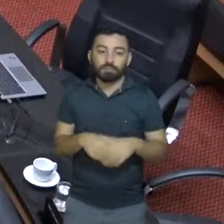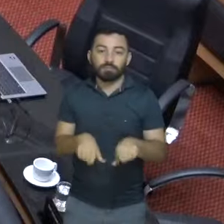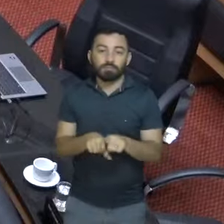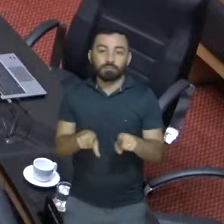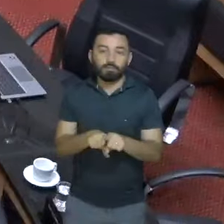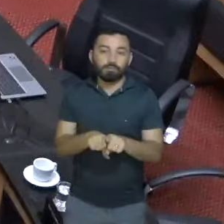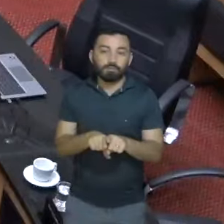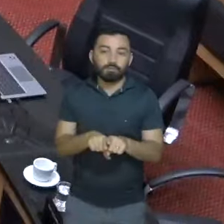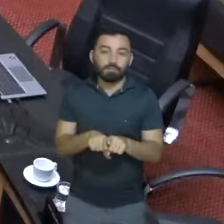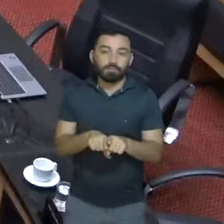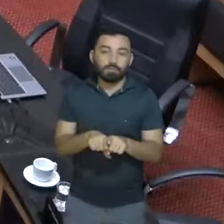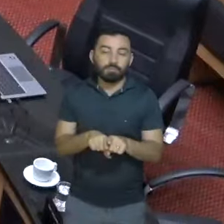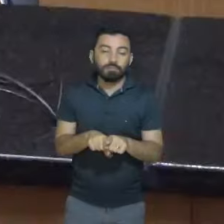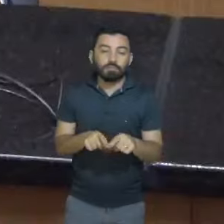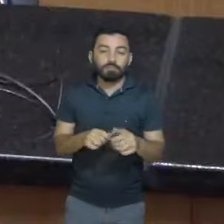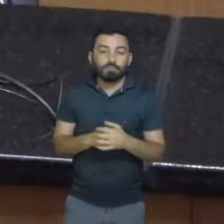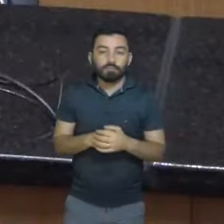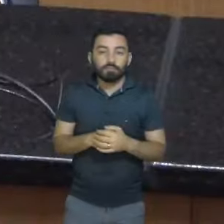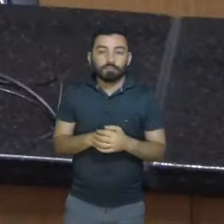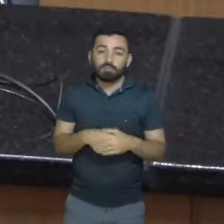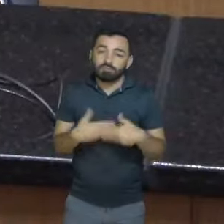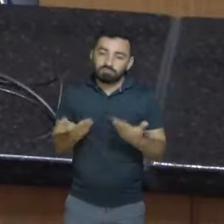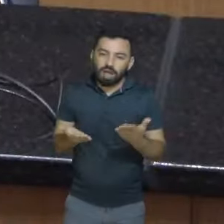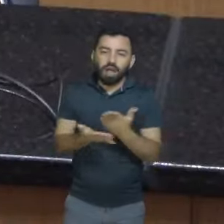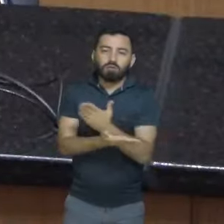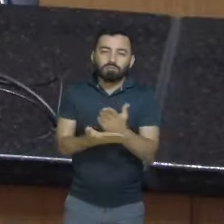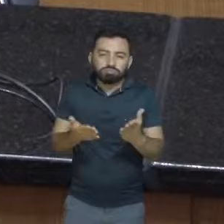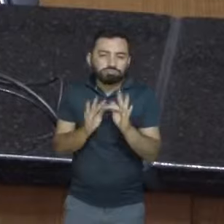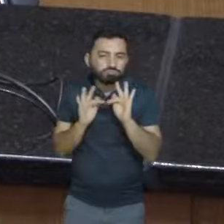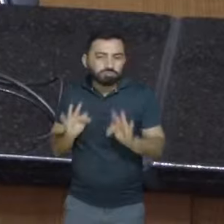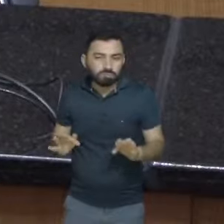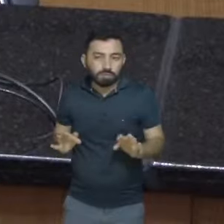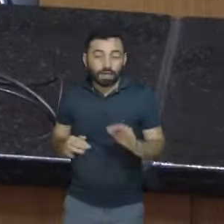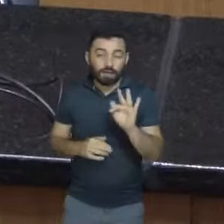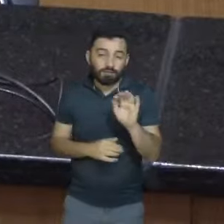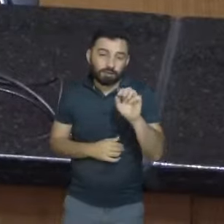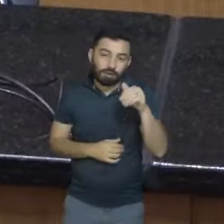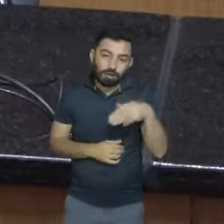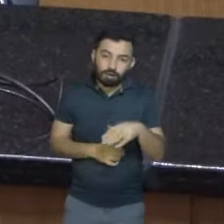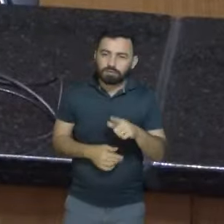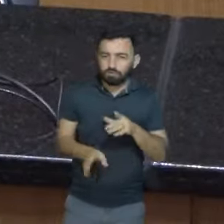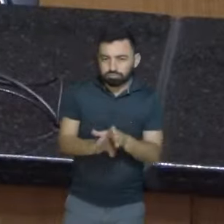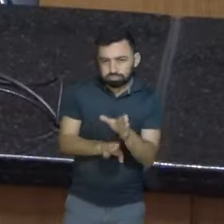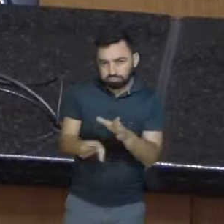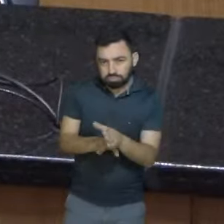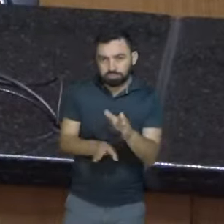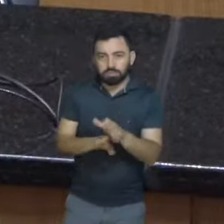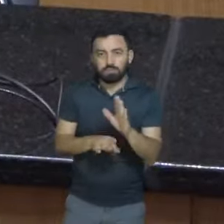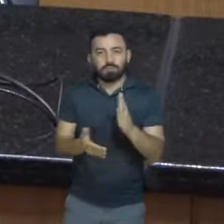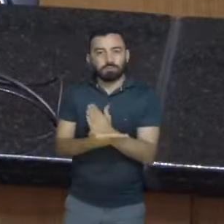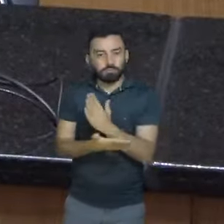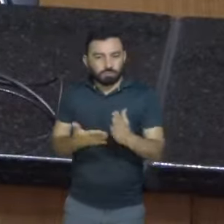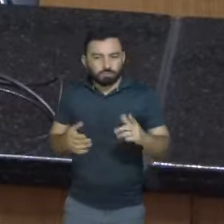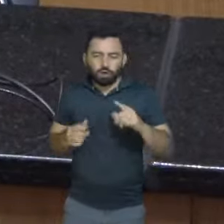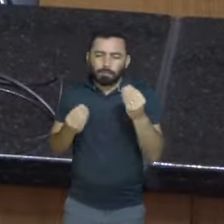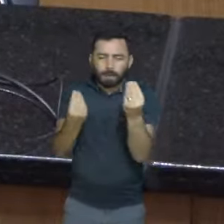contas dar-se-á no final. Então, são introduções como essa. A FECAM fez algumas sugestões, nós aprimoramos